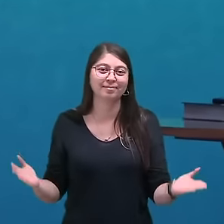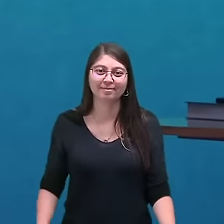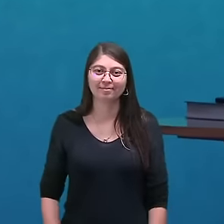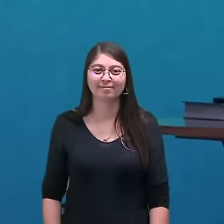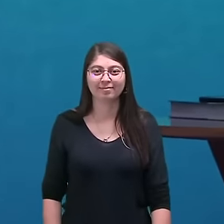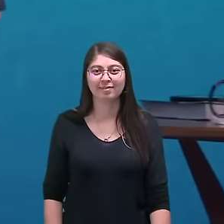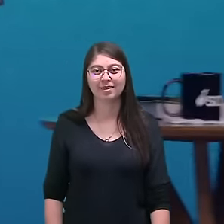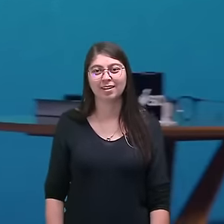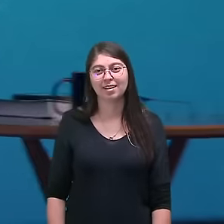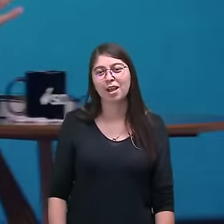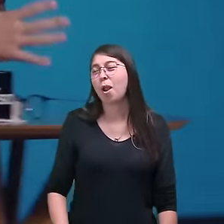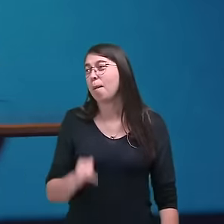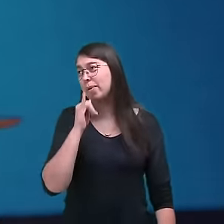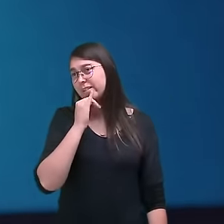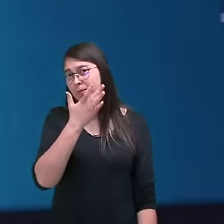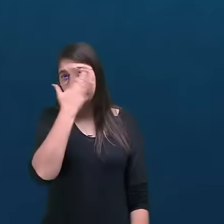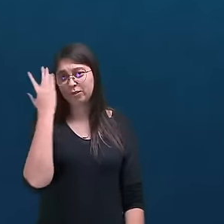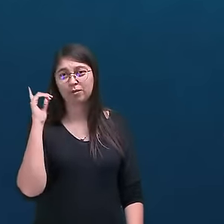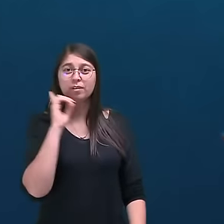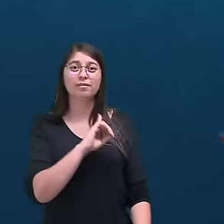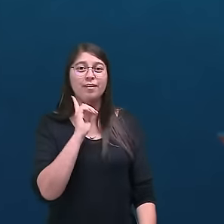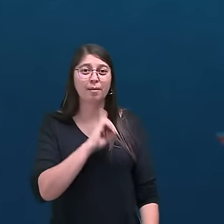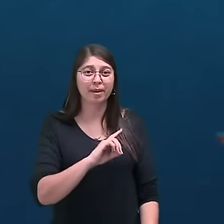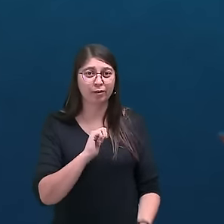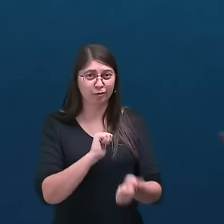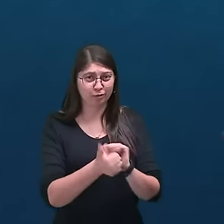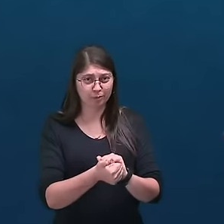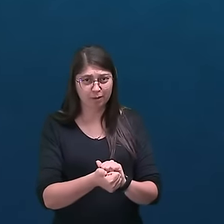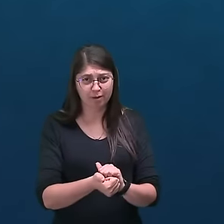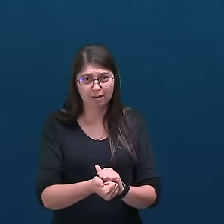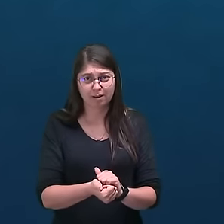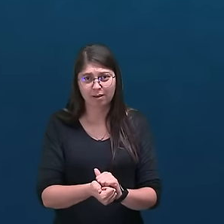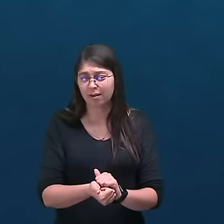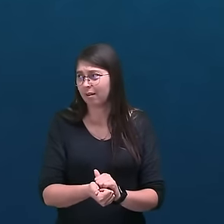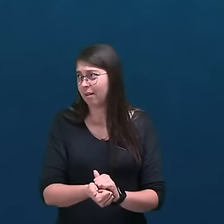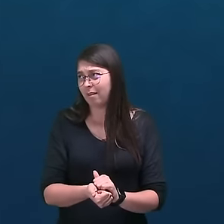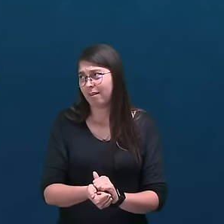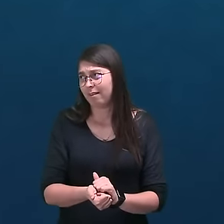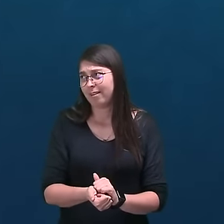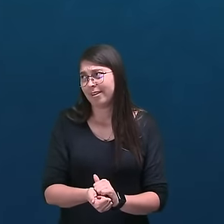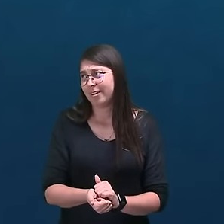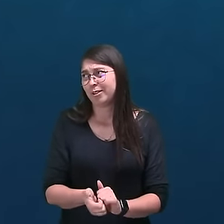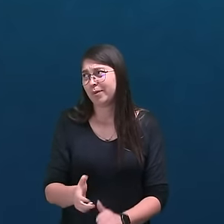Não, você vê um flamenguista, você não dá nada por ele, mas se multiplica rápido.